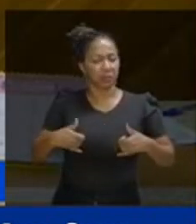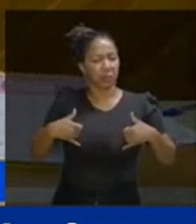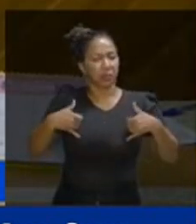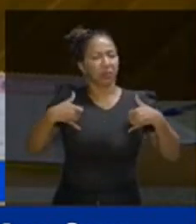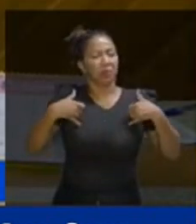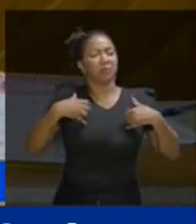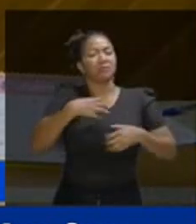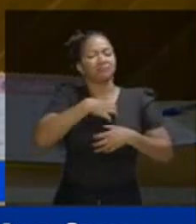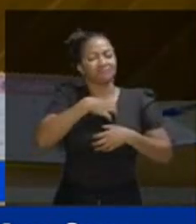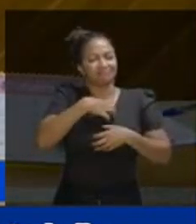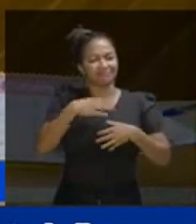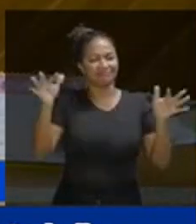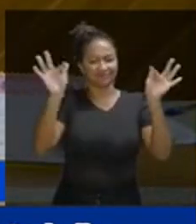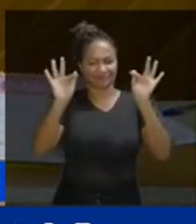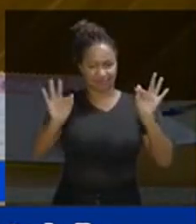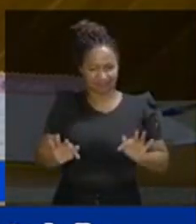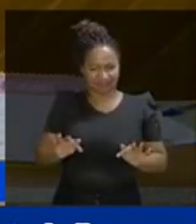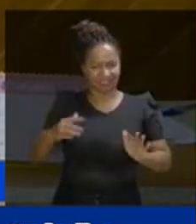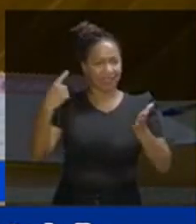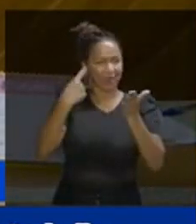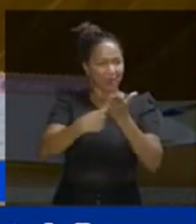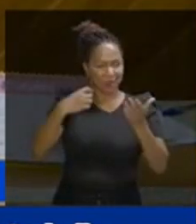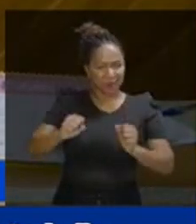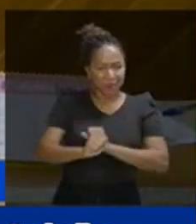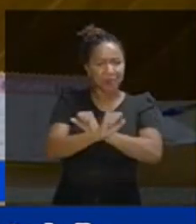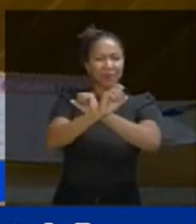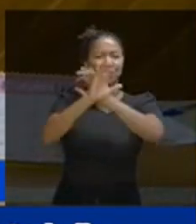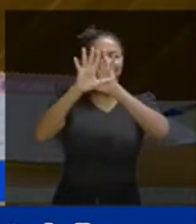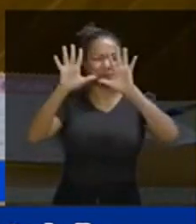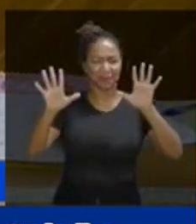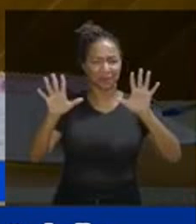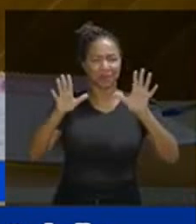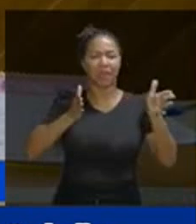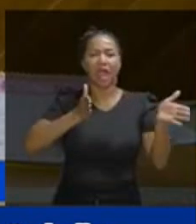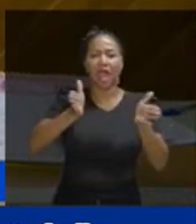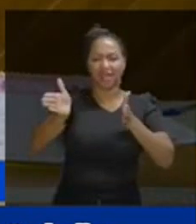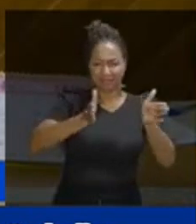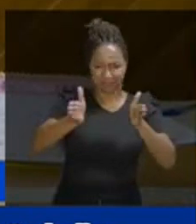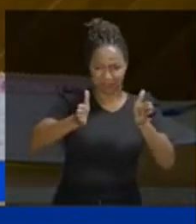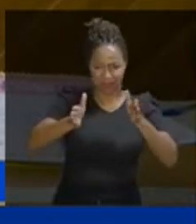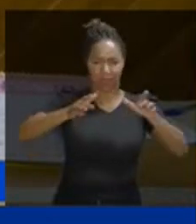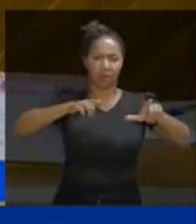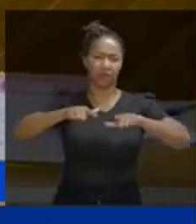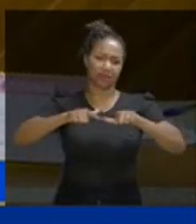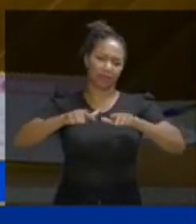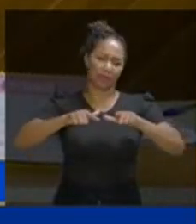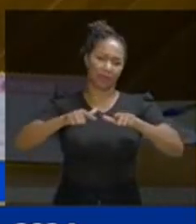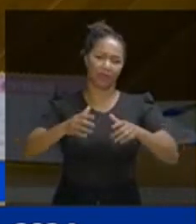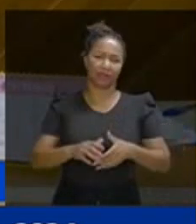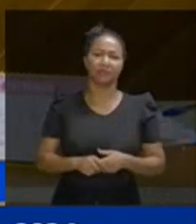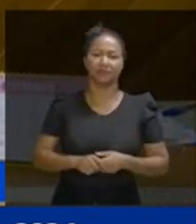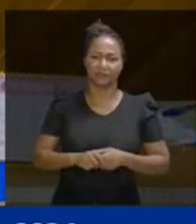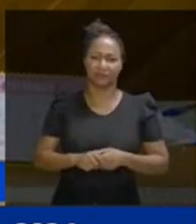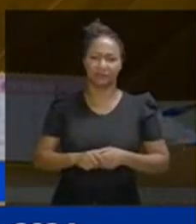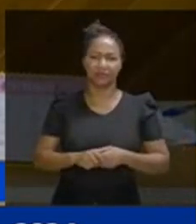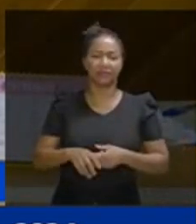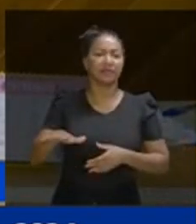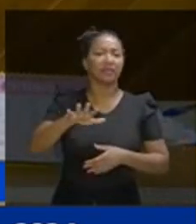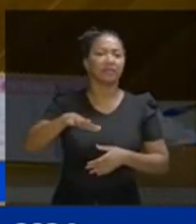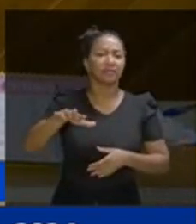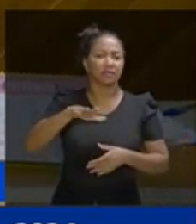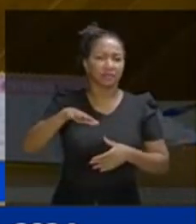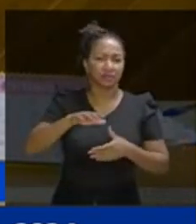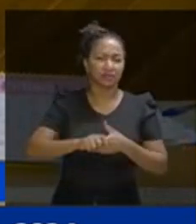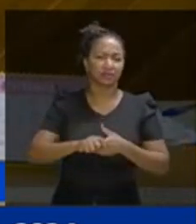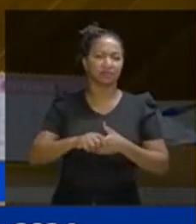orgulha e que reforça o compromisso desse tribunal com a transparência e a acessibilidade em nosso trabalho. Está entre os